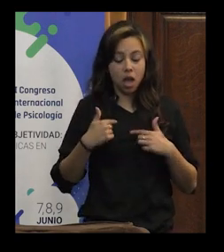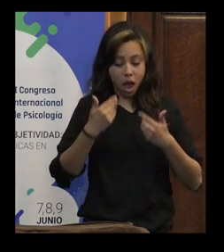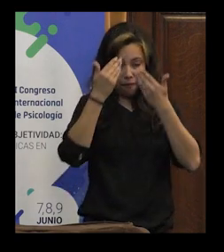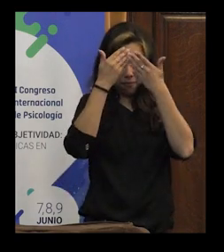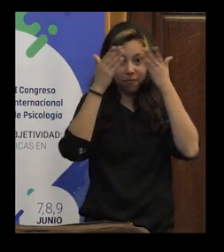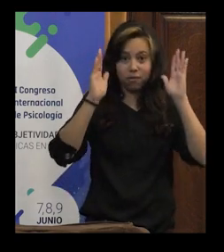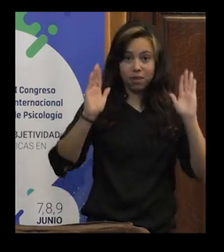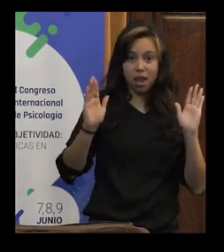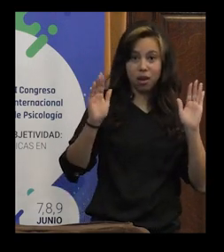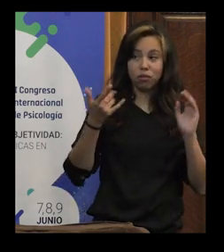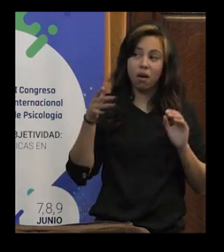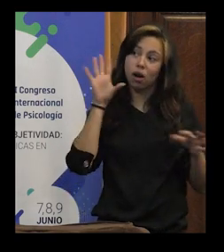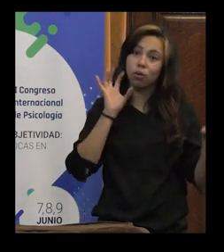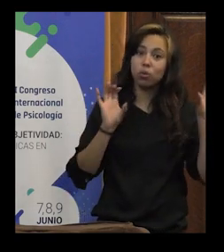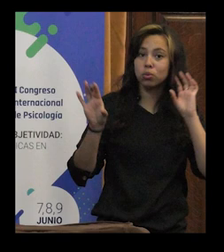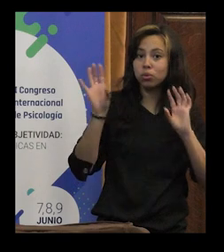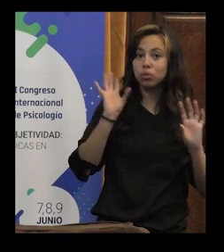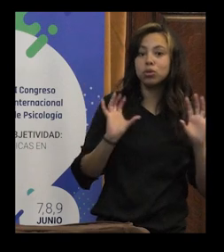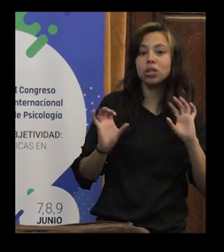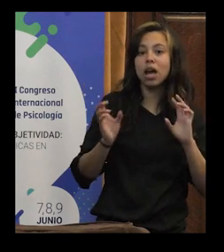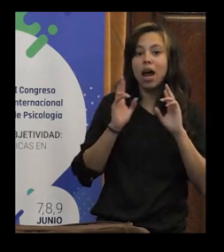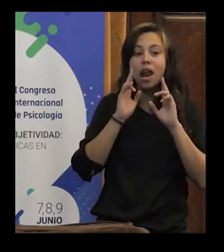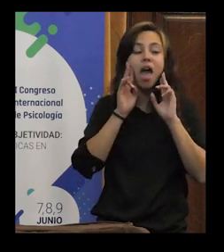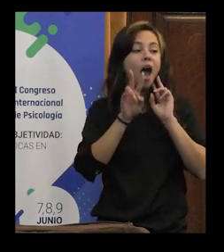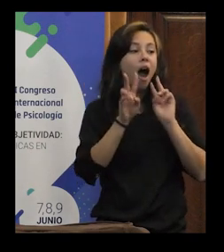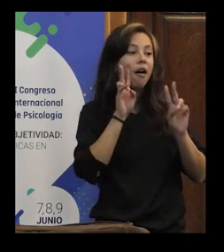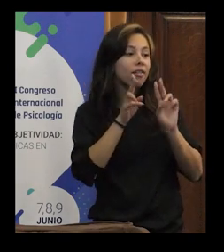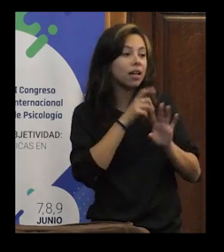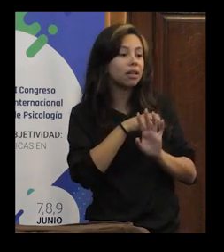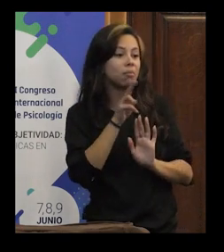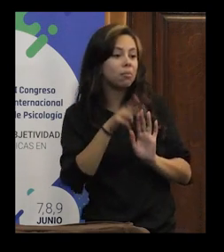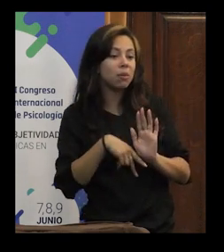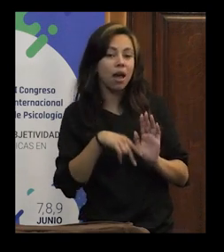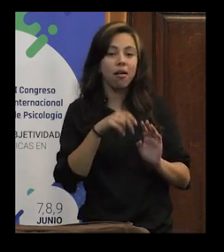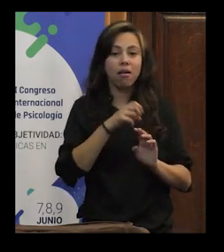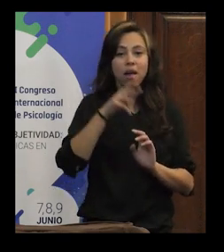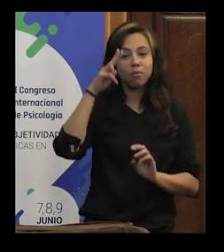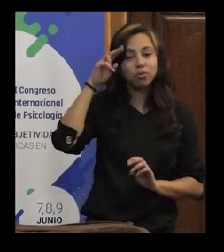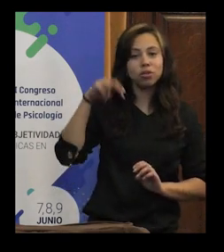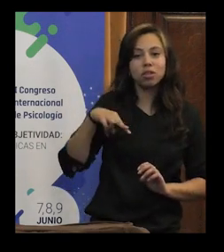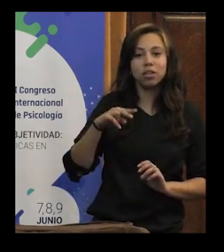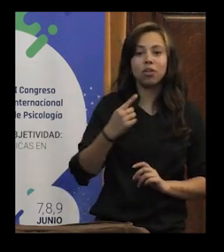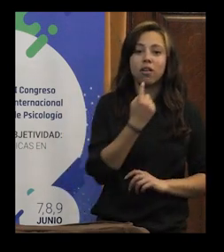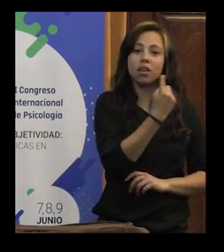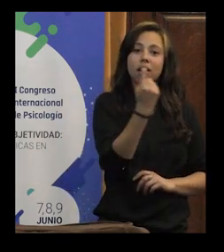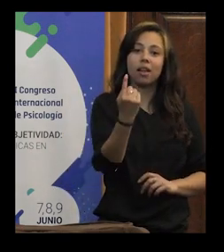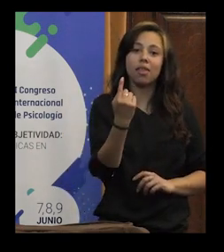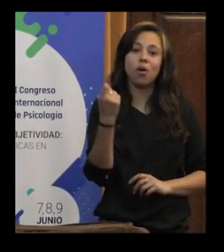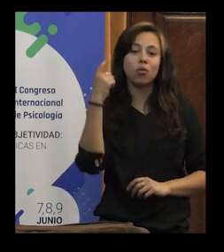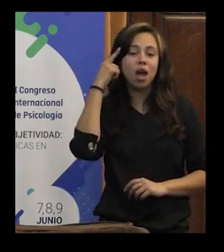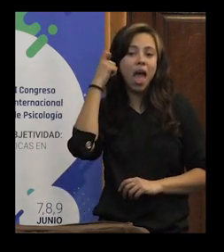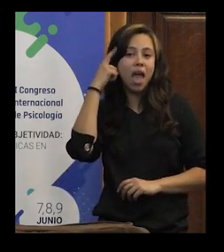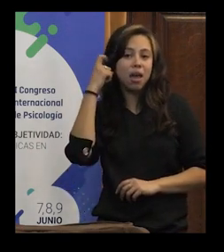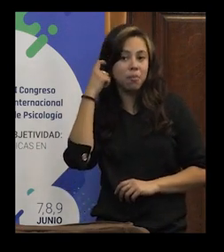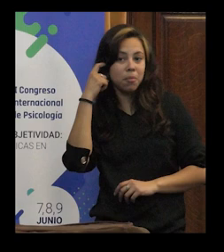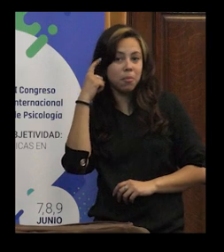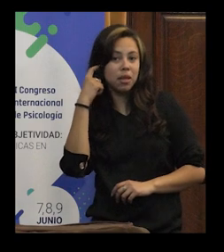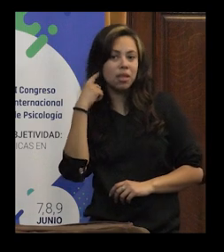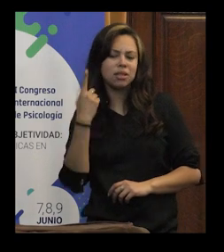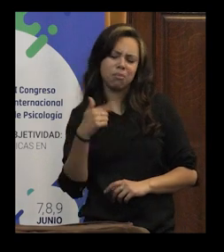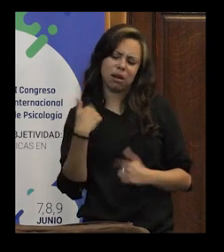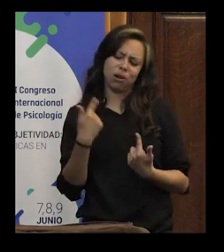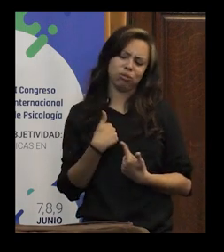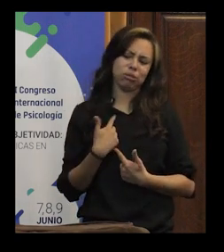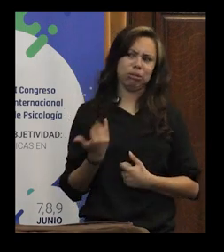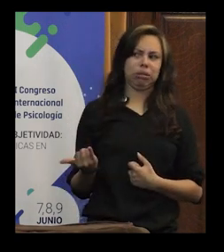abertos a escutar motivações e experiências que incluso podem nos parecer